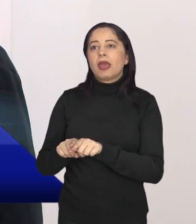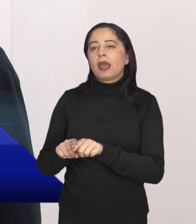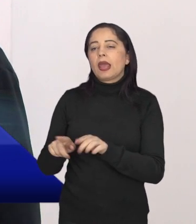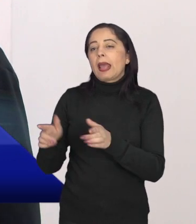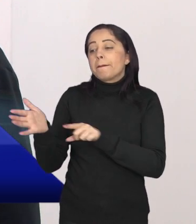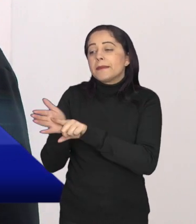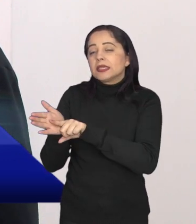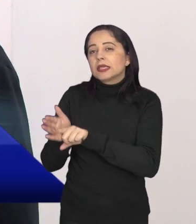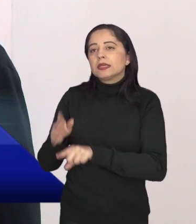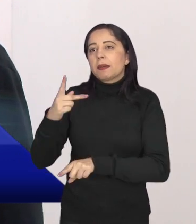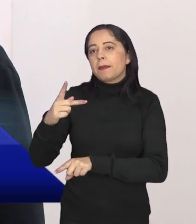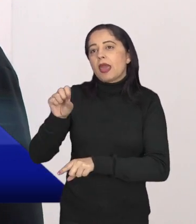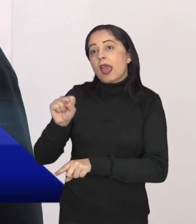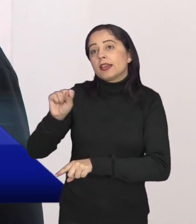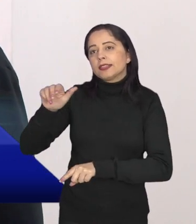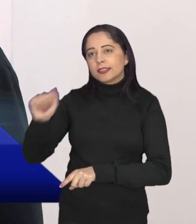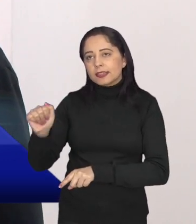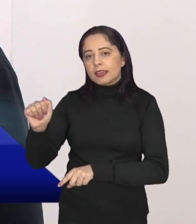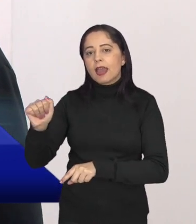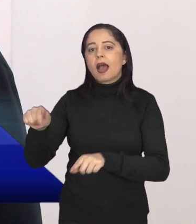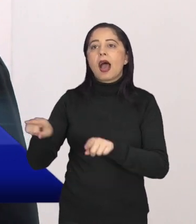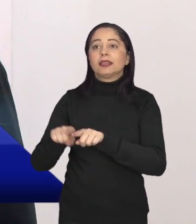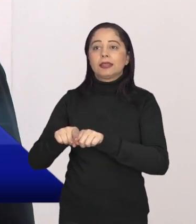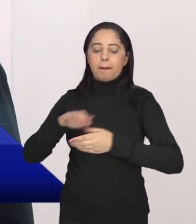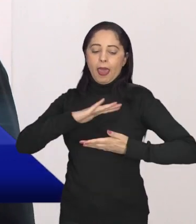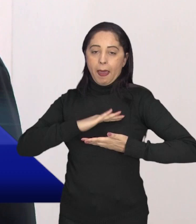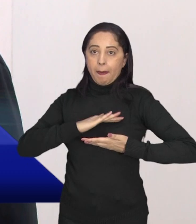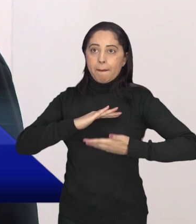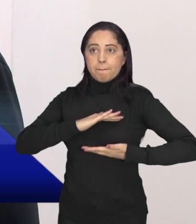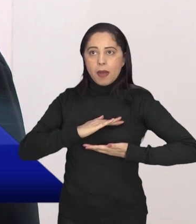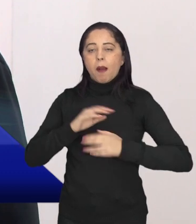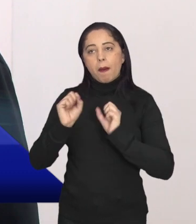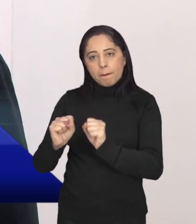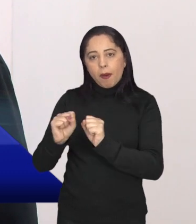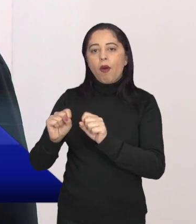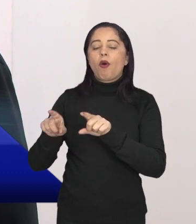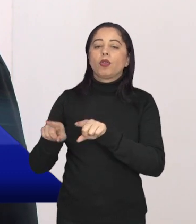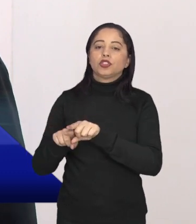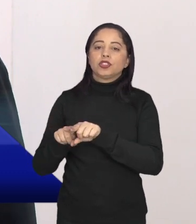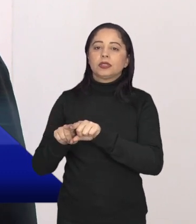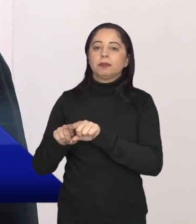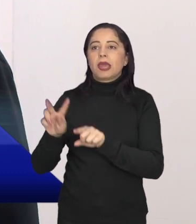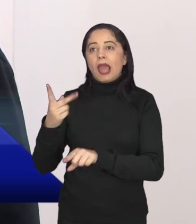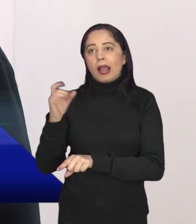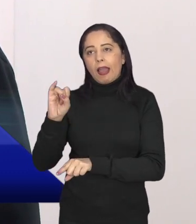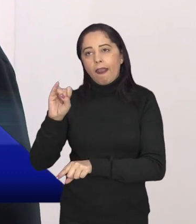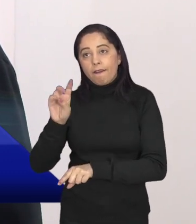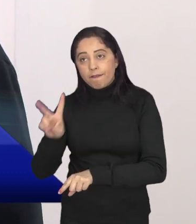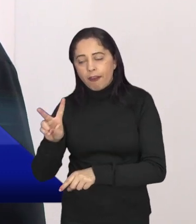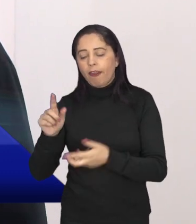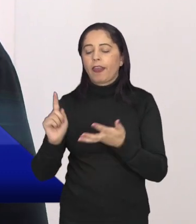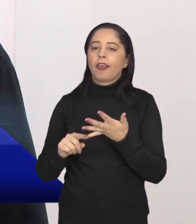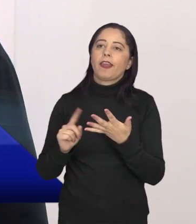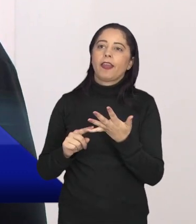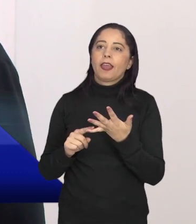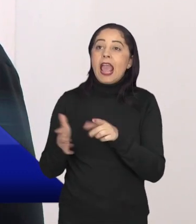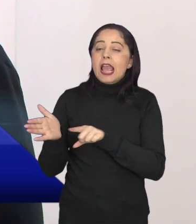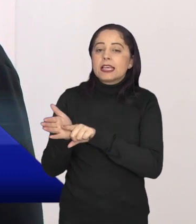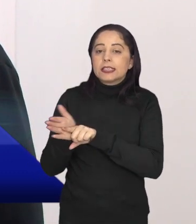cancerígenos por exemplo PSA alguns indicadores de mama HIV também o